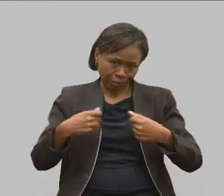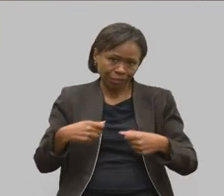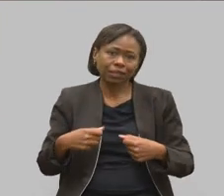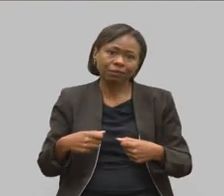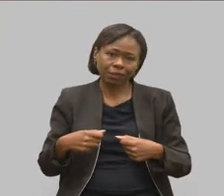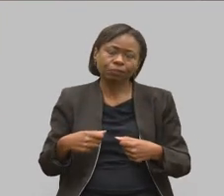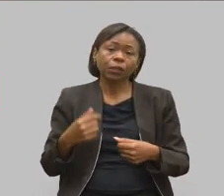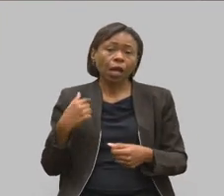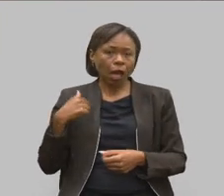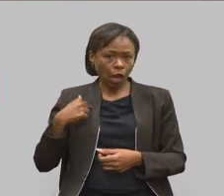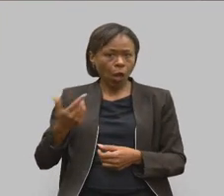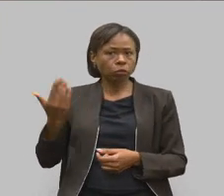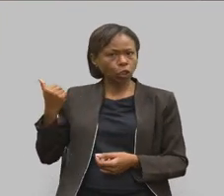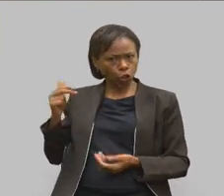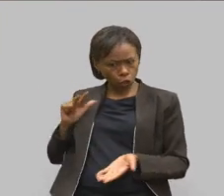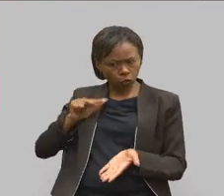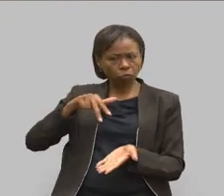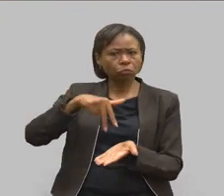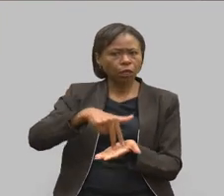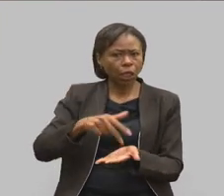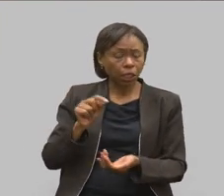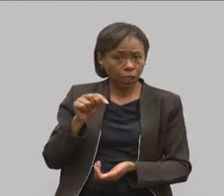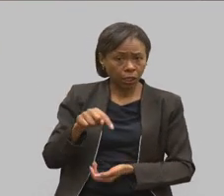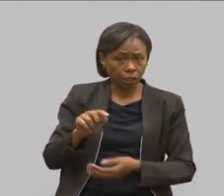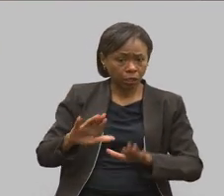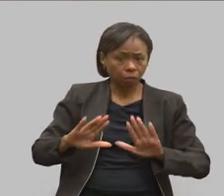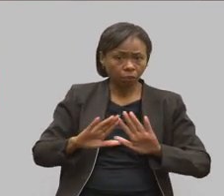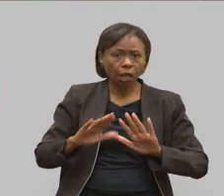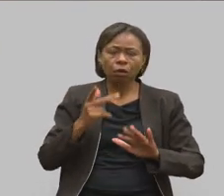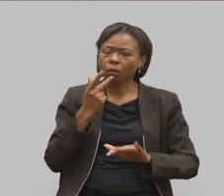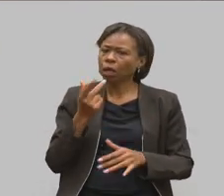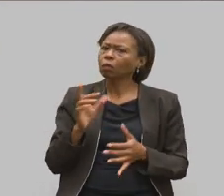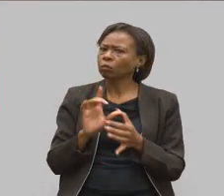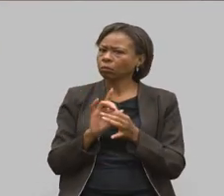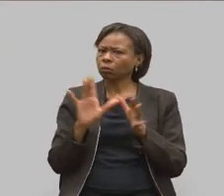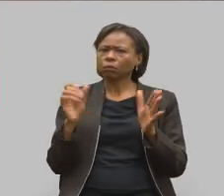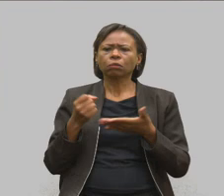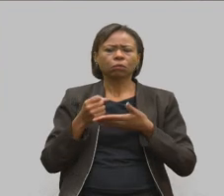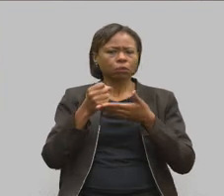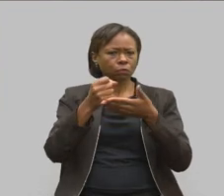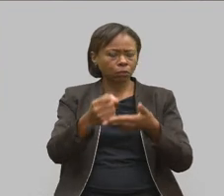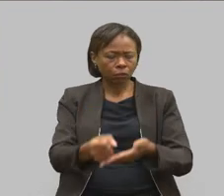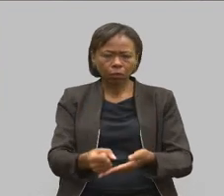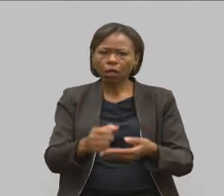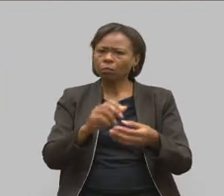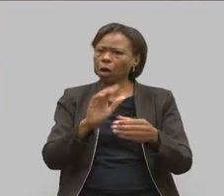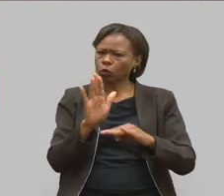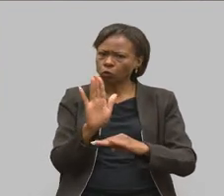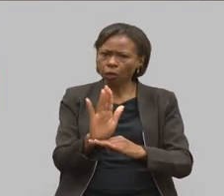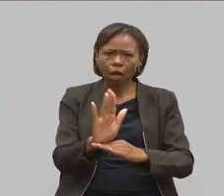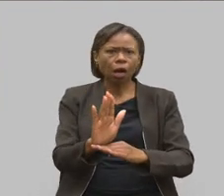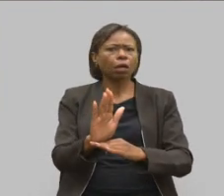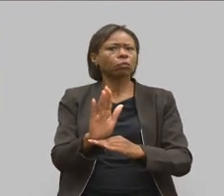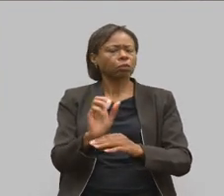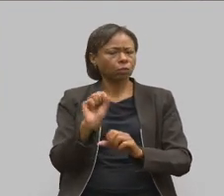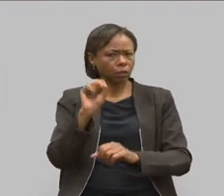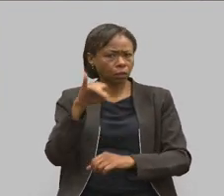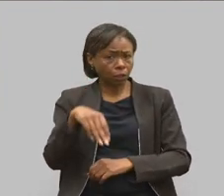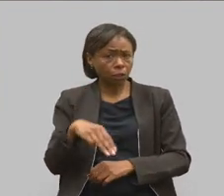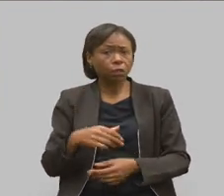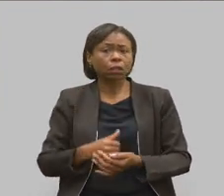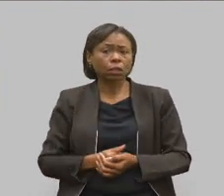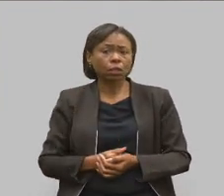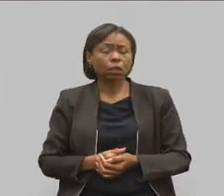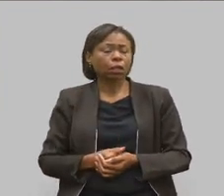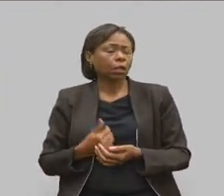cheguei nessa casa eu falei ó eu me coloco à disposição tô aqui para somar seu um porta-voz e fico